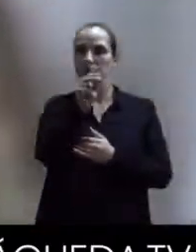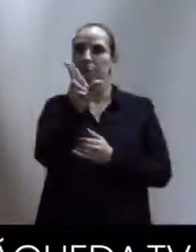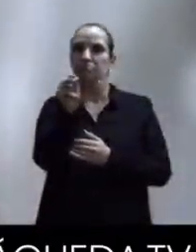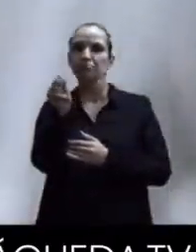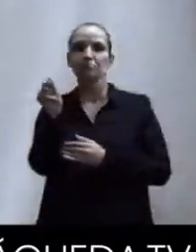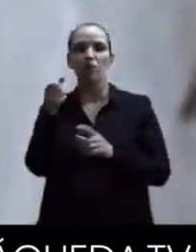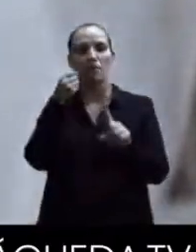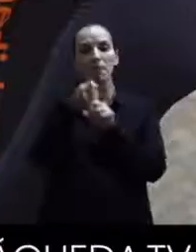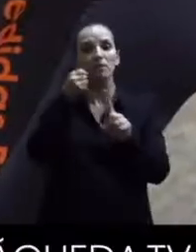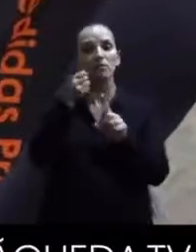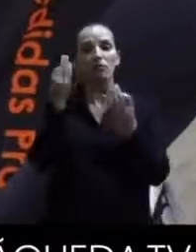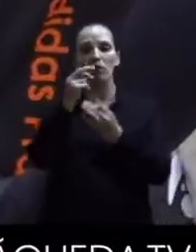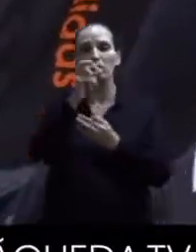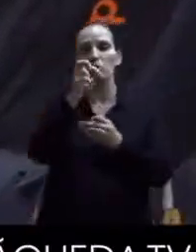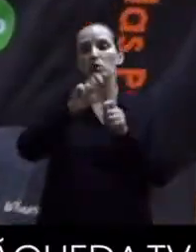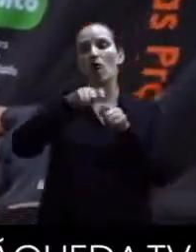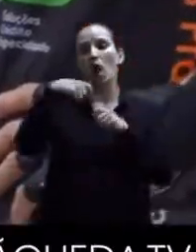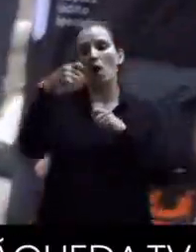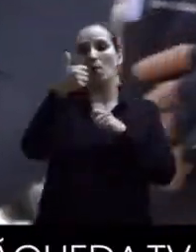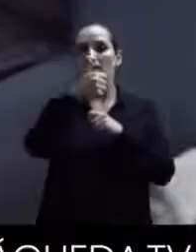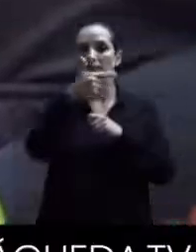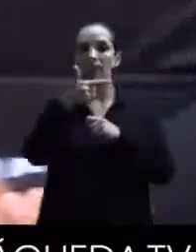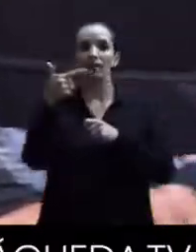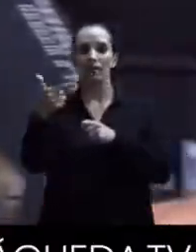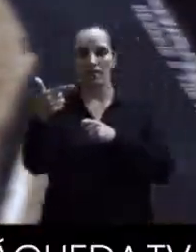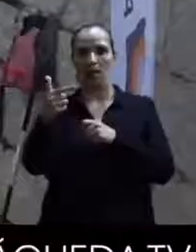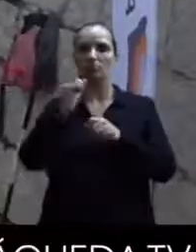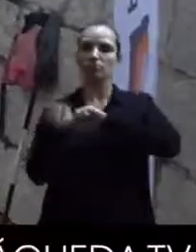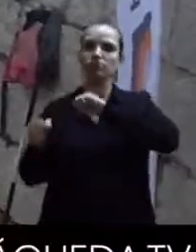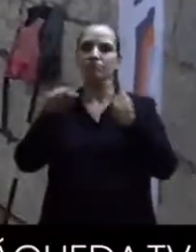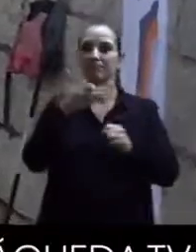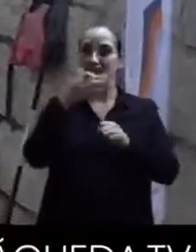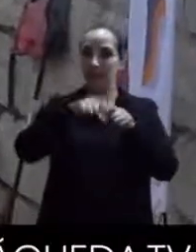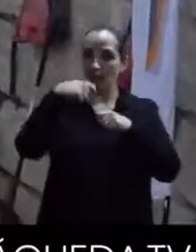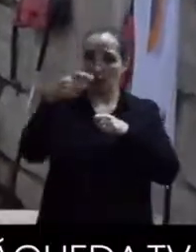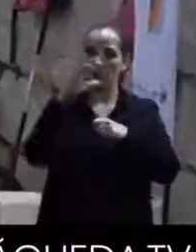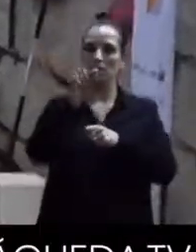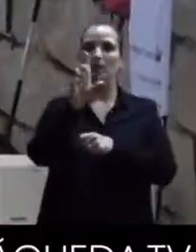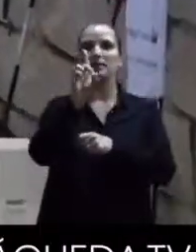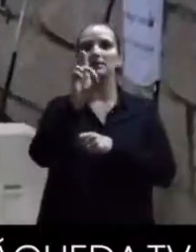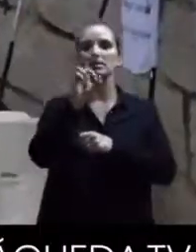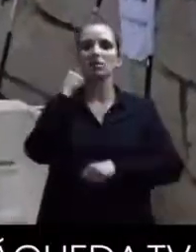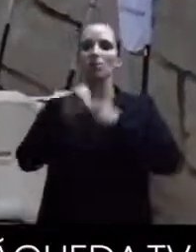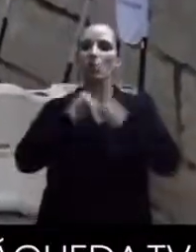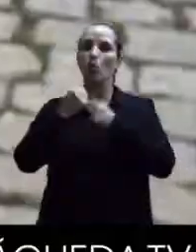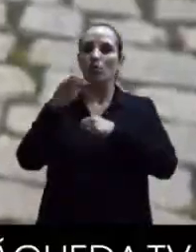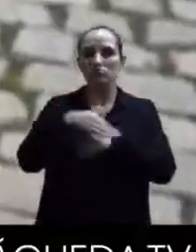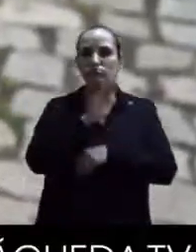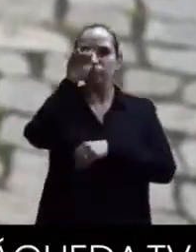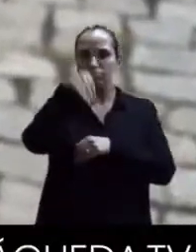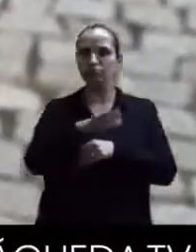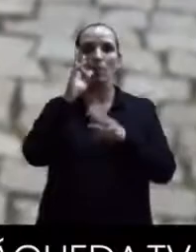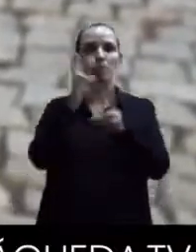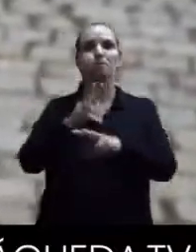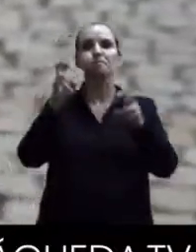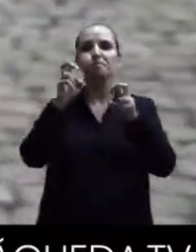Cerca de 50 duplas foram desafiadas a percorrer 38 km de BTT, 7 de canoagem e ainda 16 km de corrida